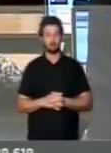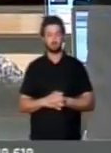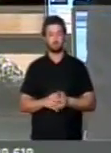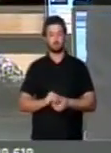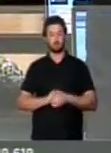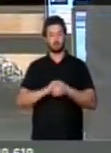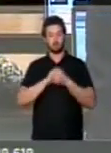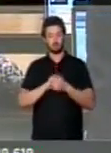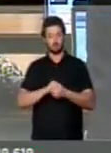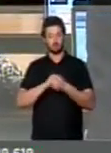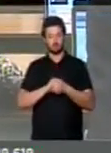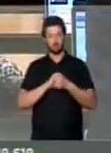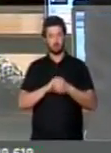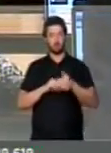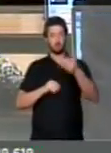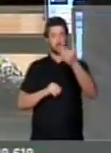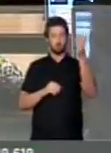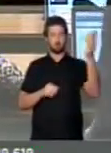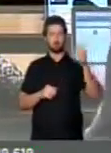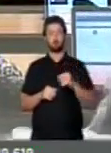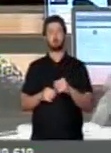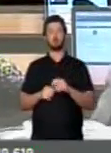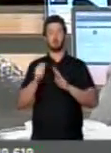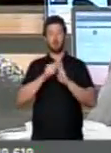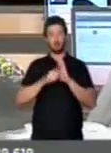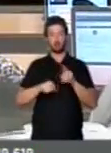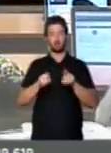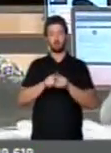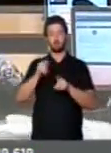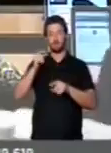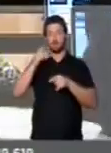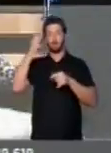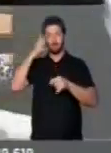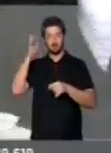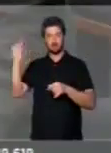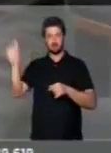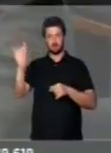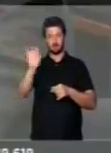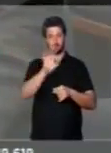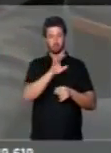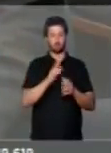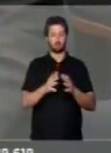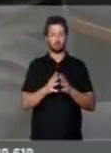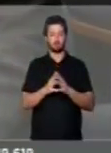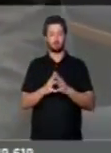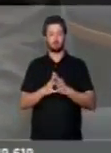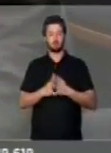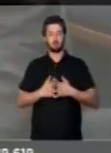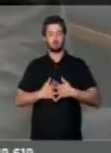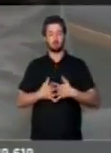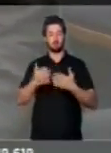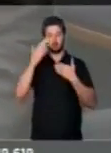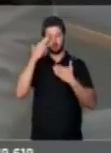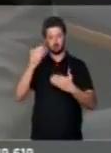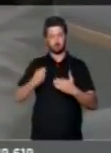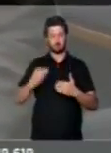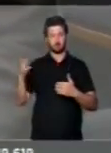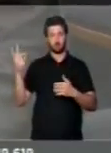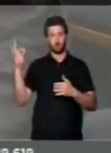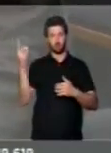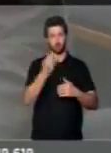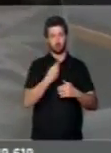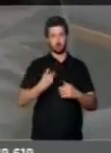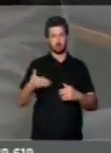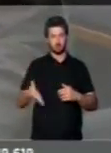Cumprimentando o presidente, o relator e os palestrantes e as palestrantes, eu quero agradecer a presença de todos